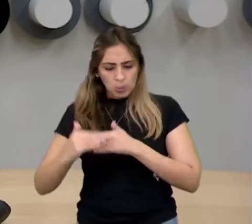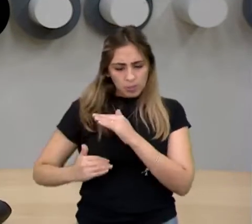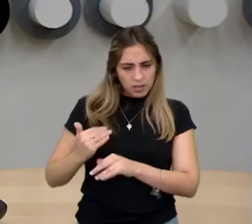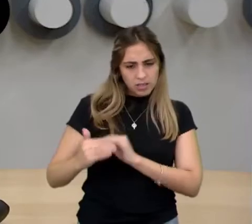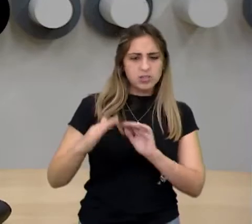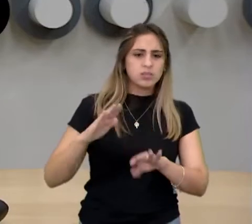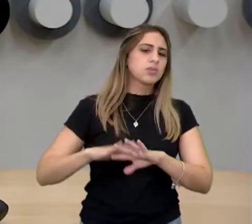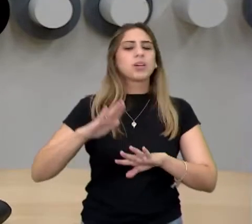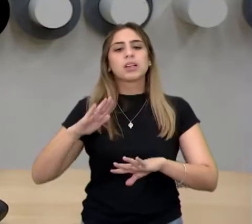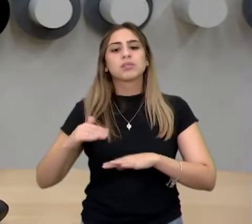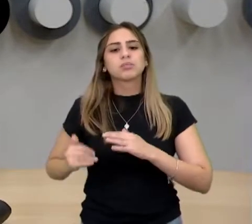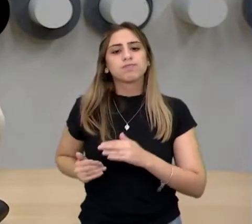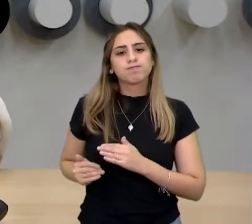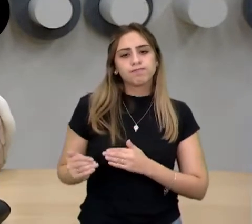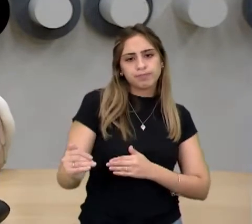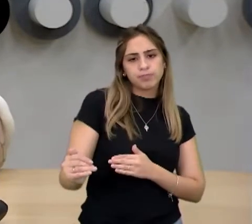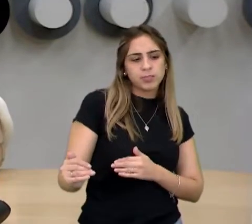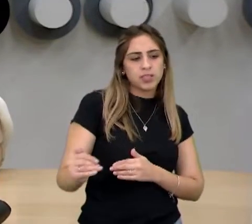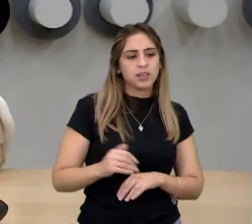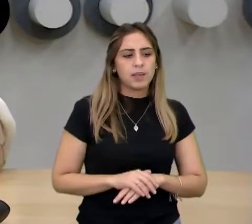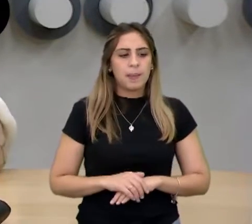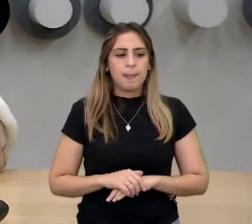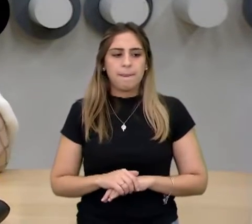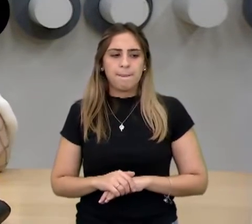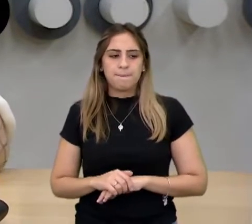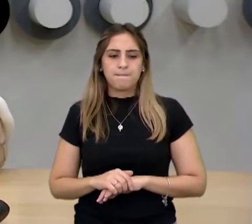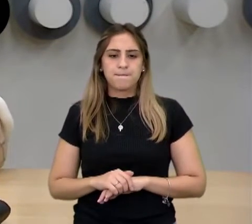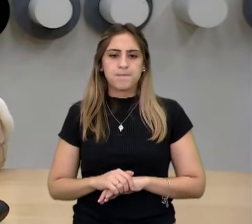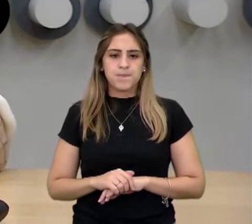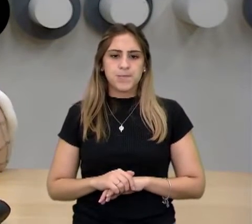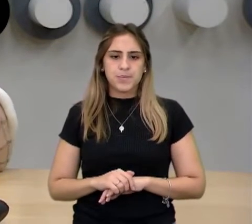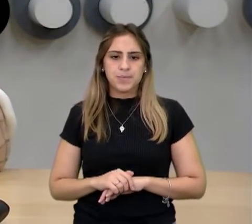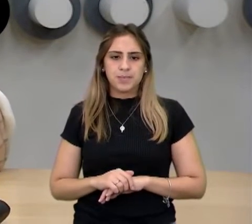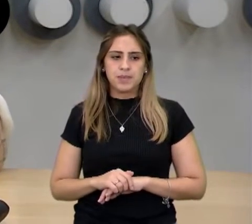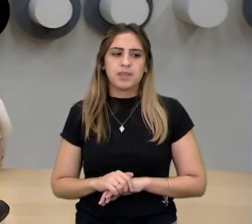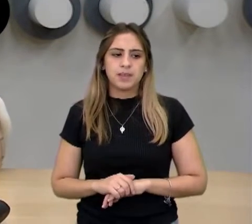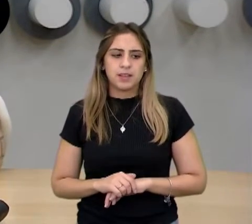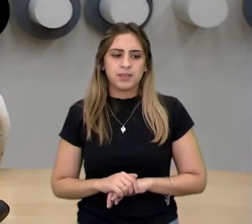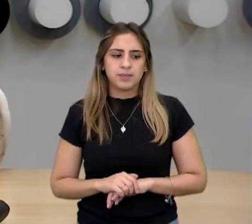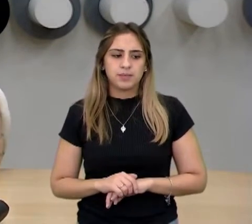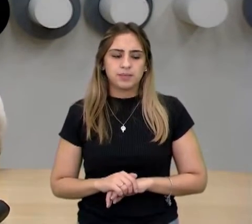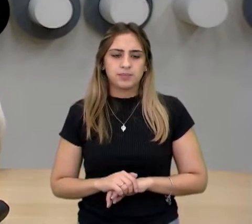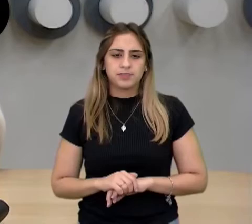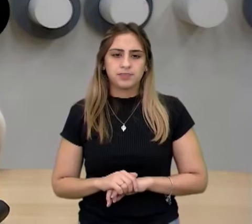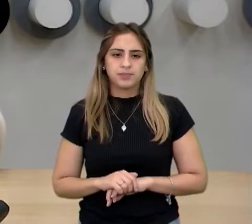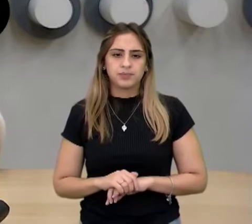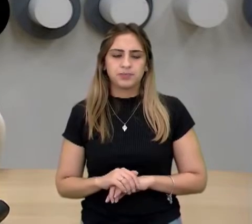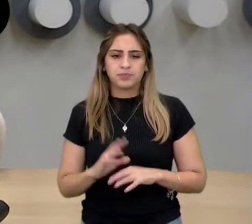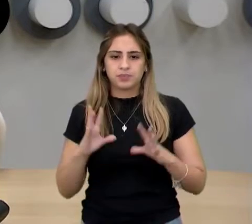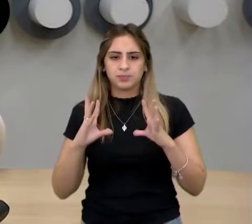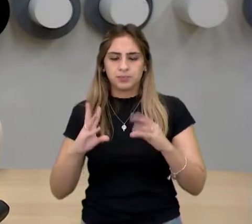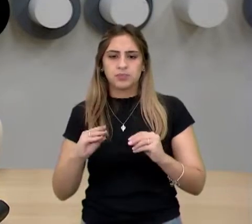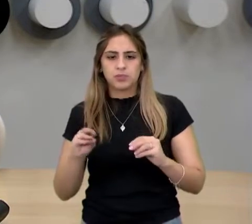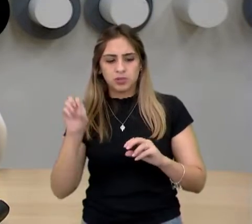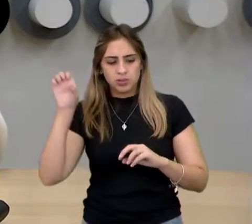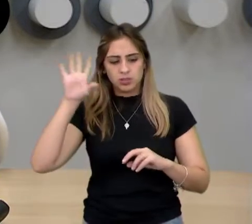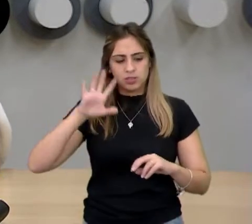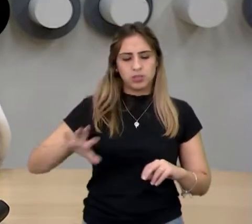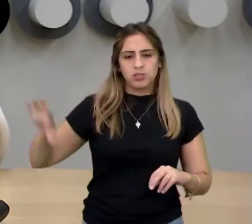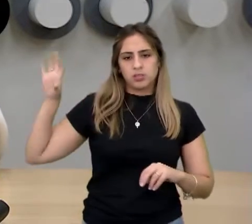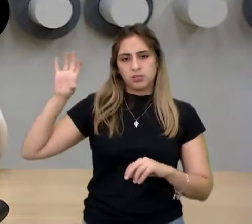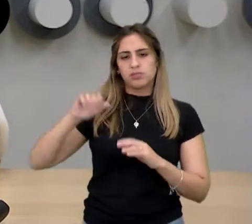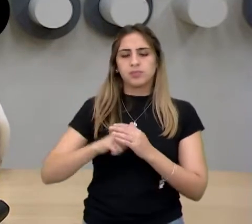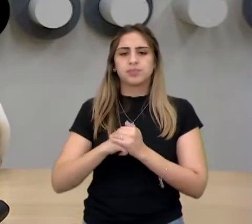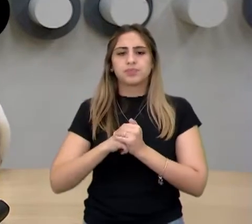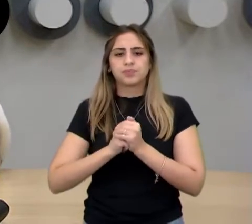passinho mais adiante, a gente vai adentrar no mundo do Estado, né, com E